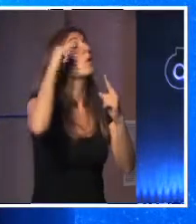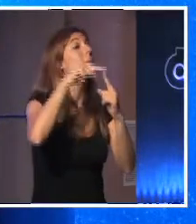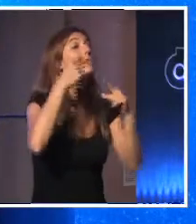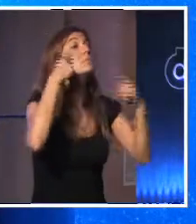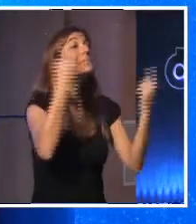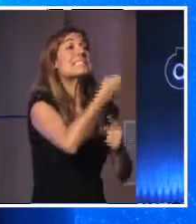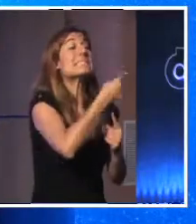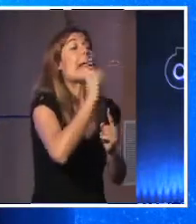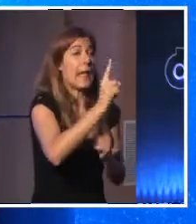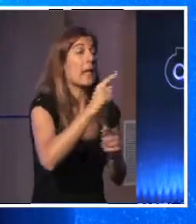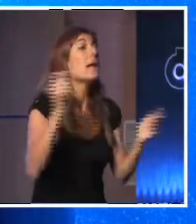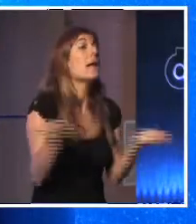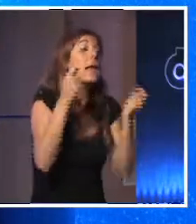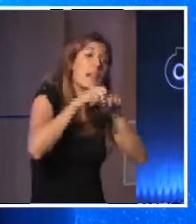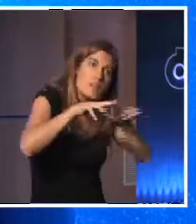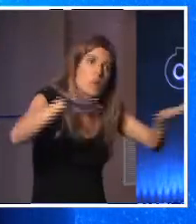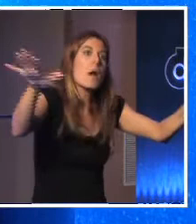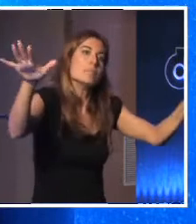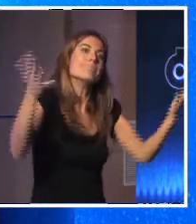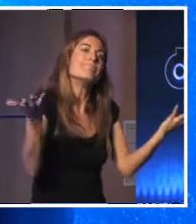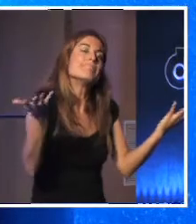apenas isto, é divulgarmos...